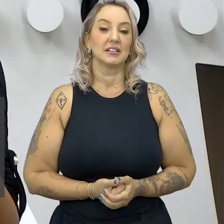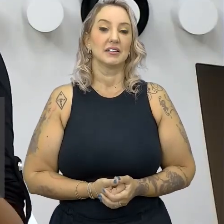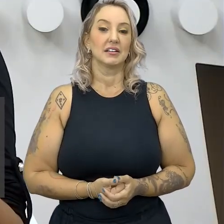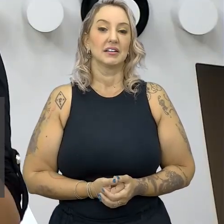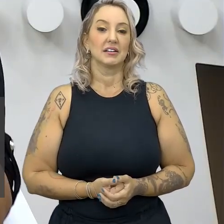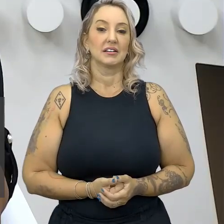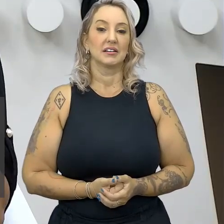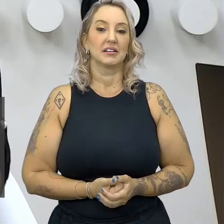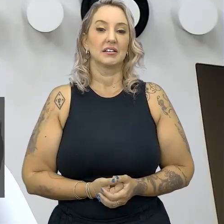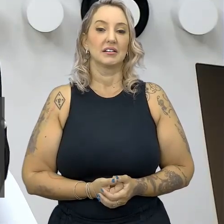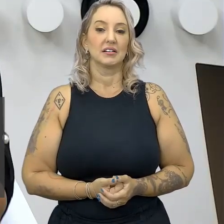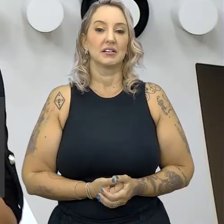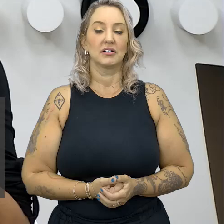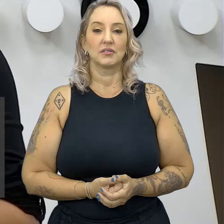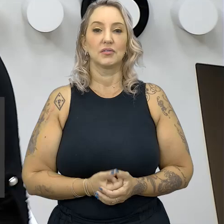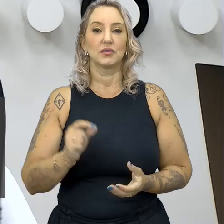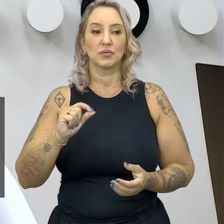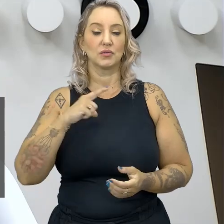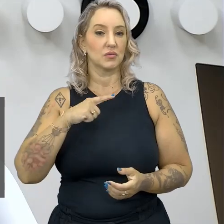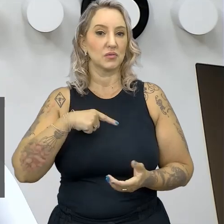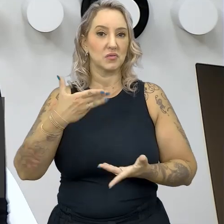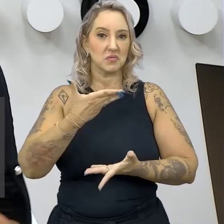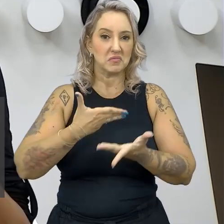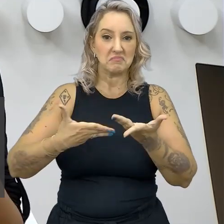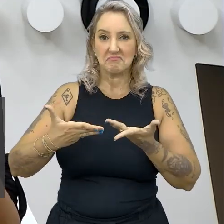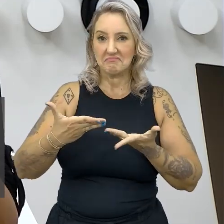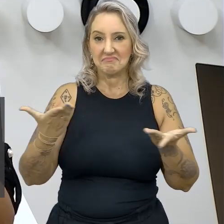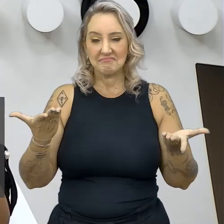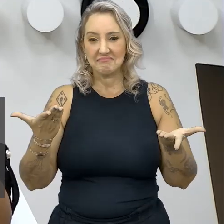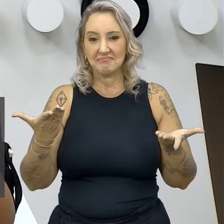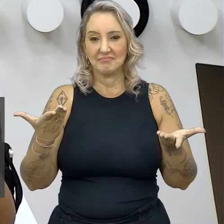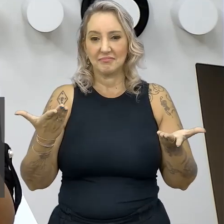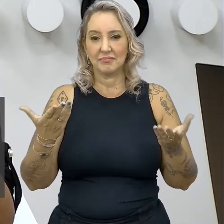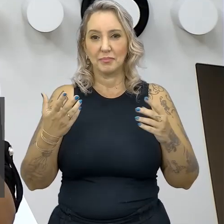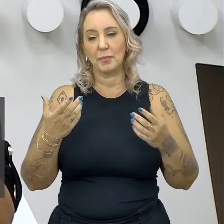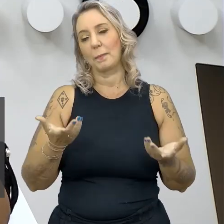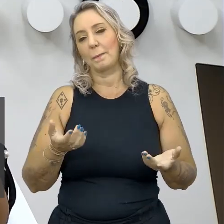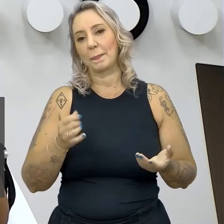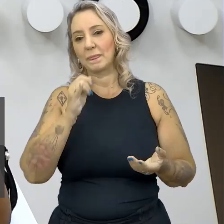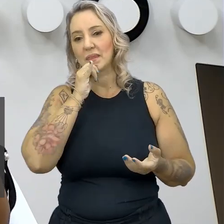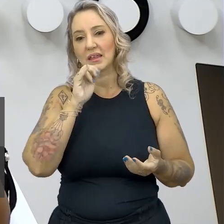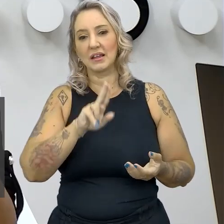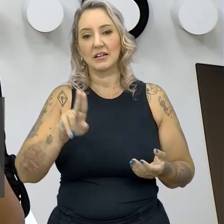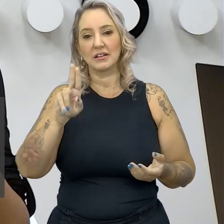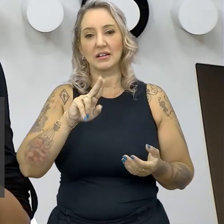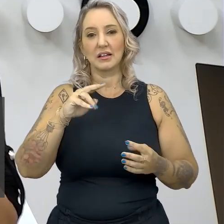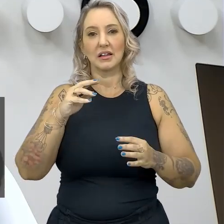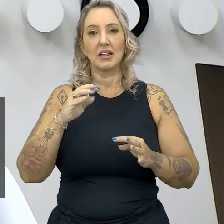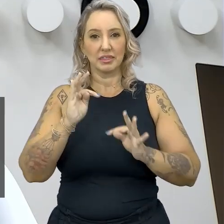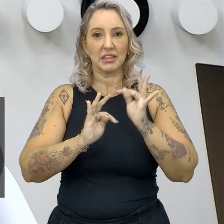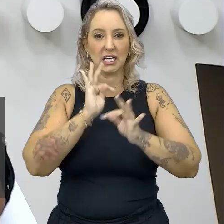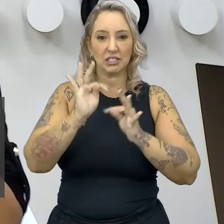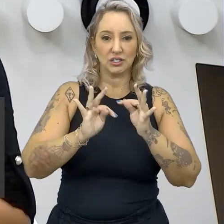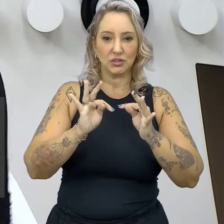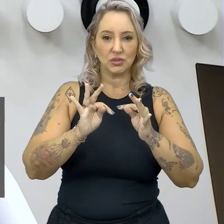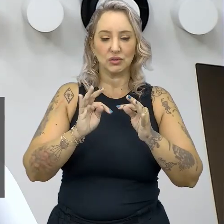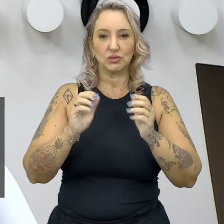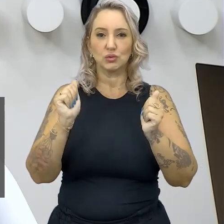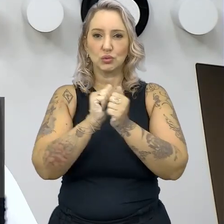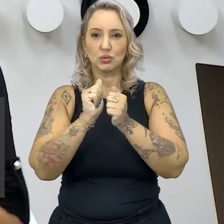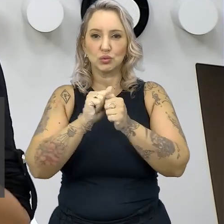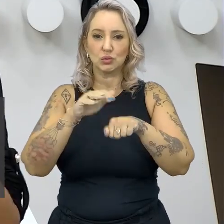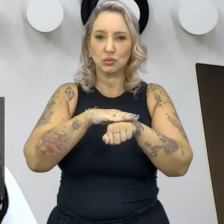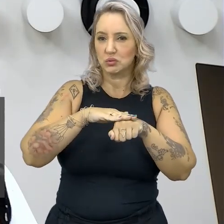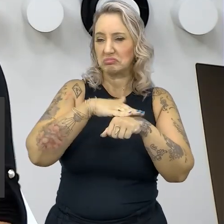mapa mental, né, o que envolve, até mesmo, como é que fala, utilizar a tecnologia mesmo, né, para montar com os